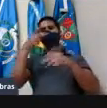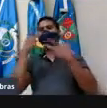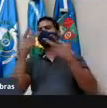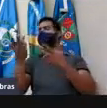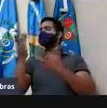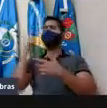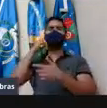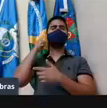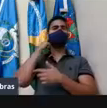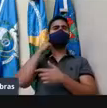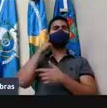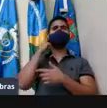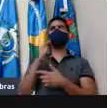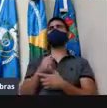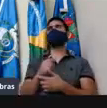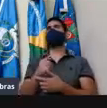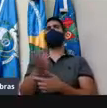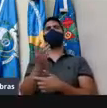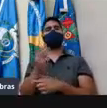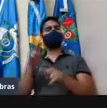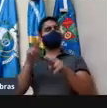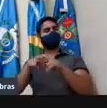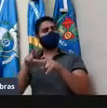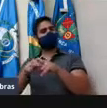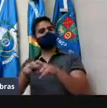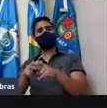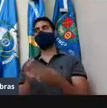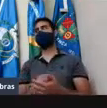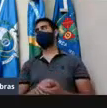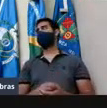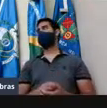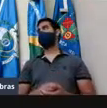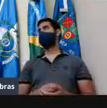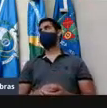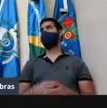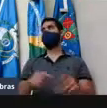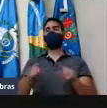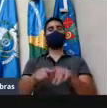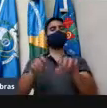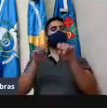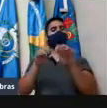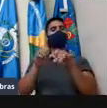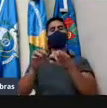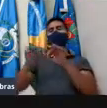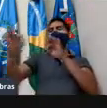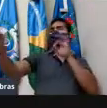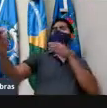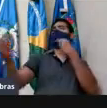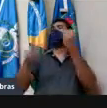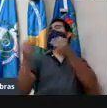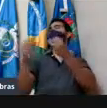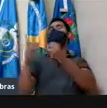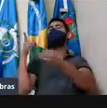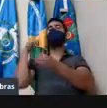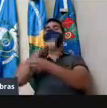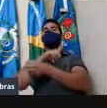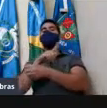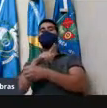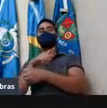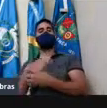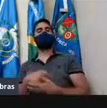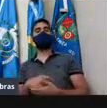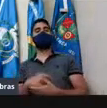ouvir. Me dá motivo para te defender, prefeito, por favor. E o ensino remoto, como que está acontecendo isso? Eu